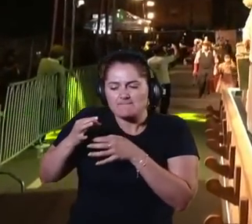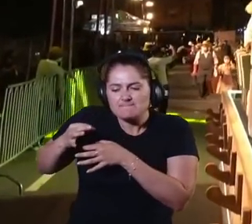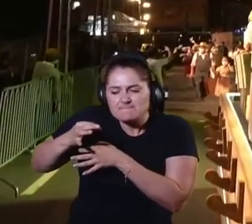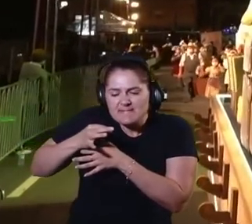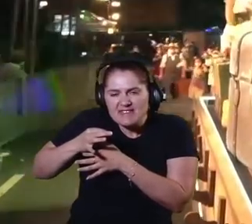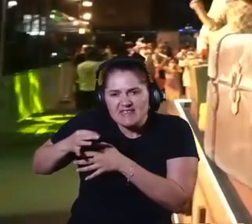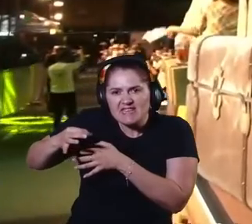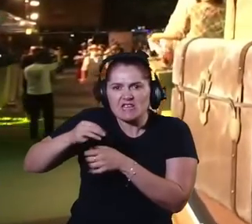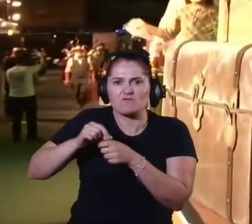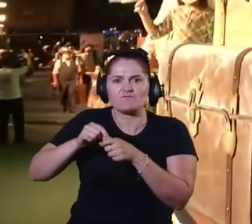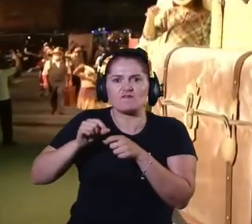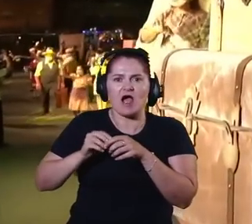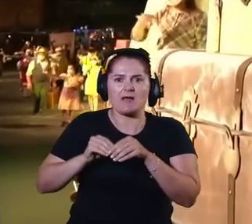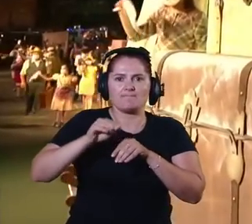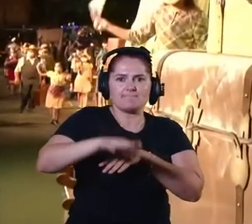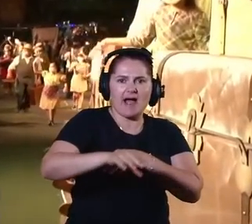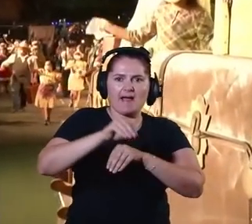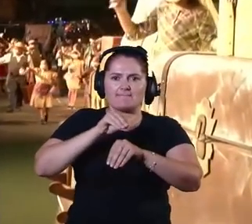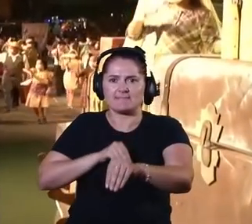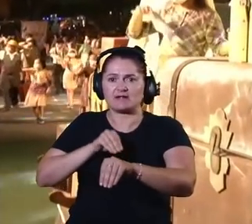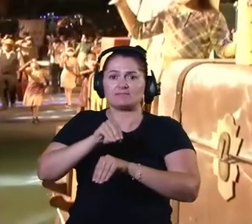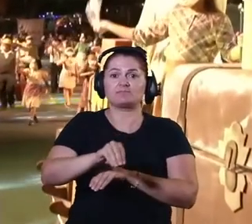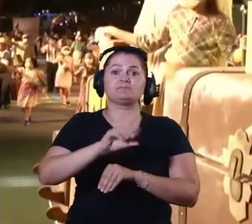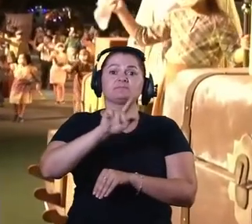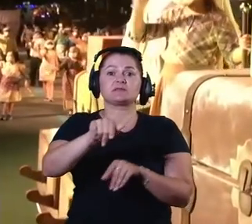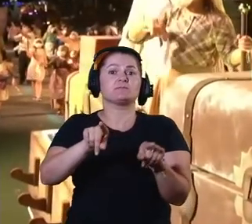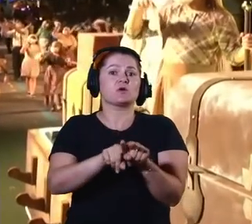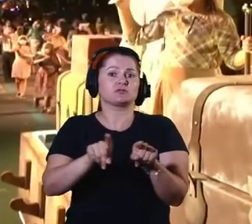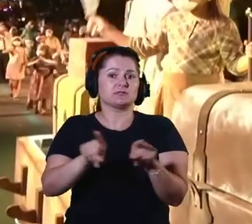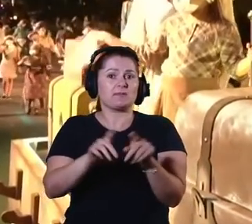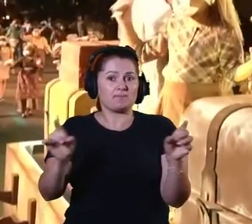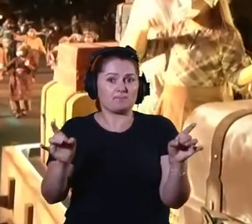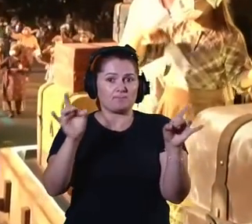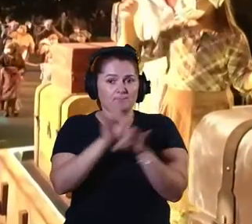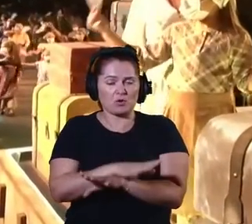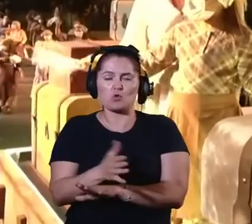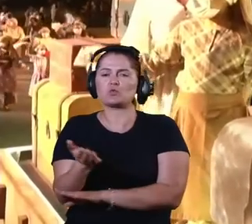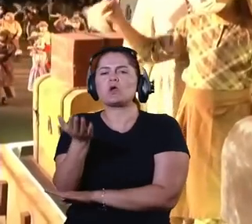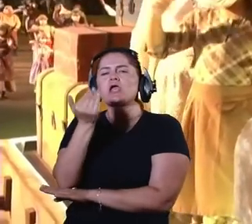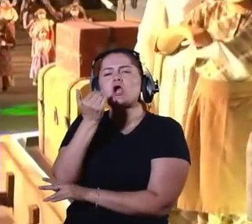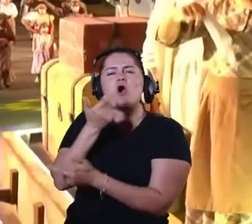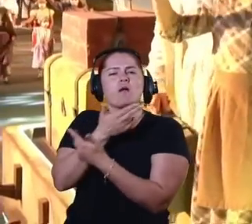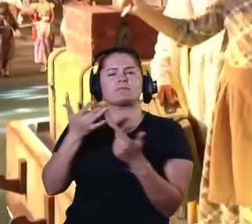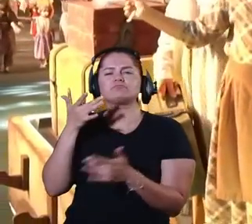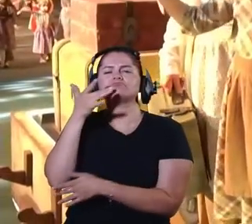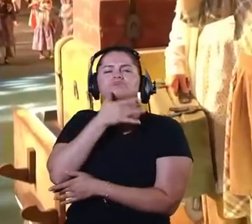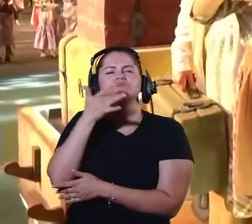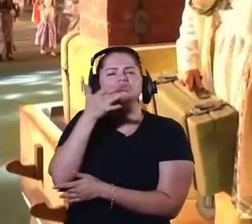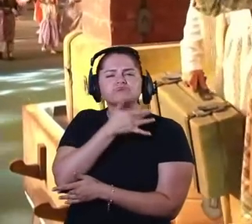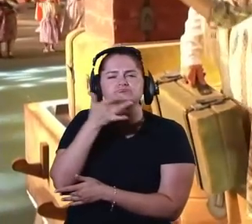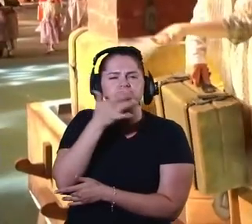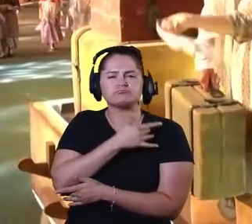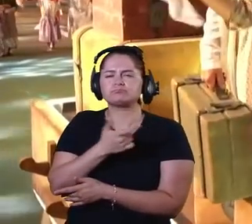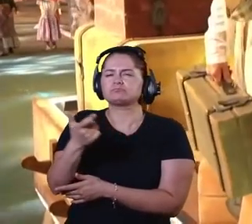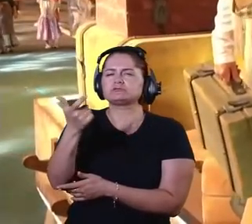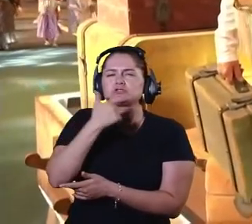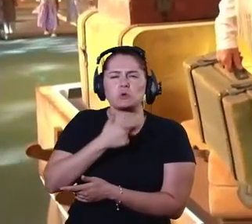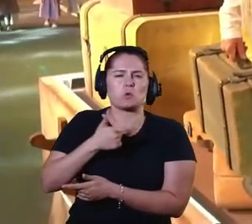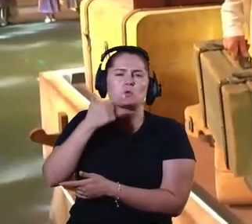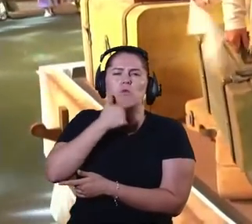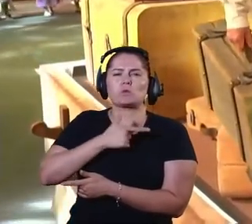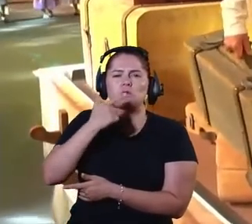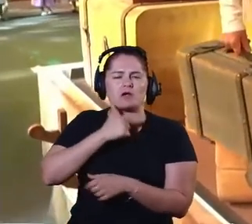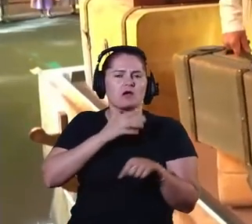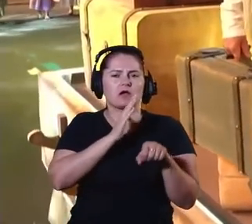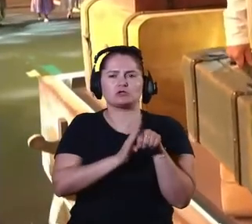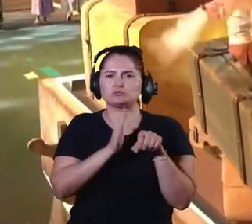faziam o jogo do quadrilho. E também depois vinha então a alimentação farta, aí os grostos, pão, o queijo, né, o salame e